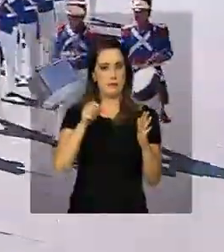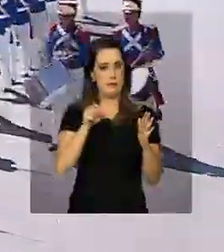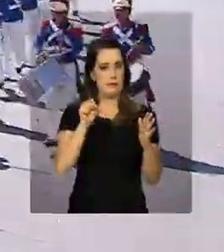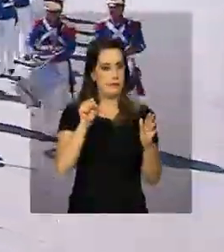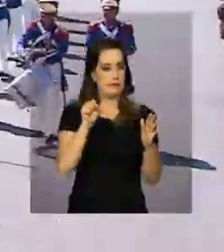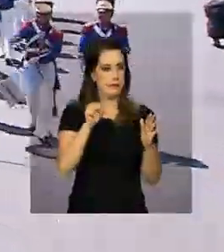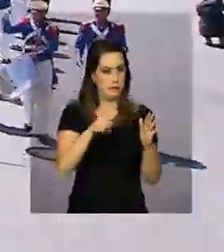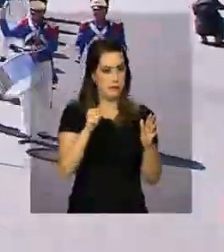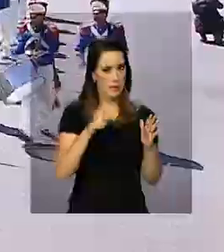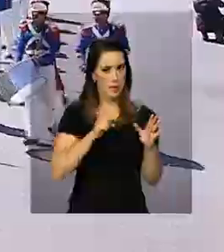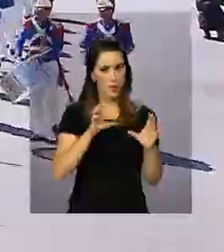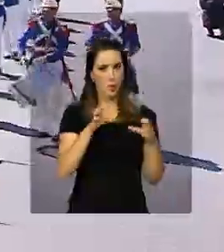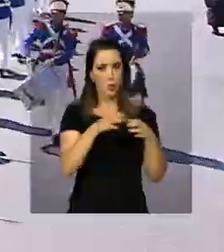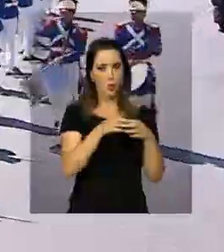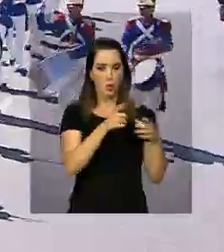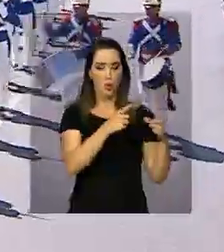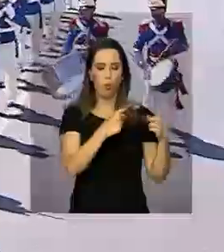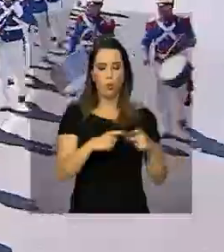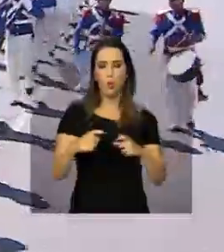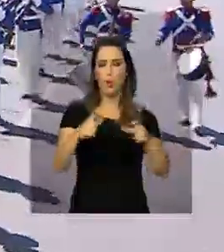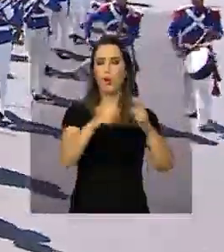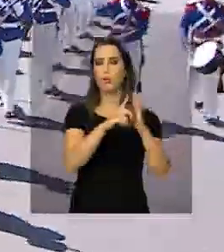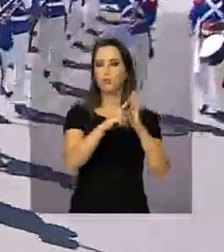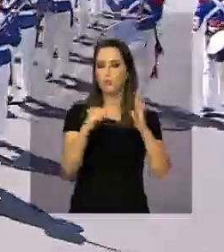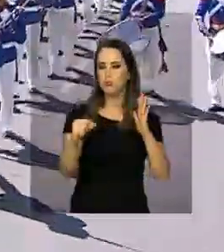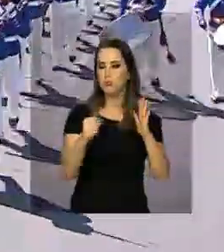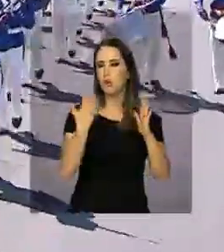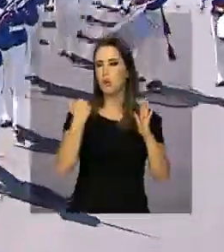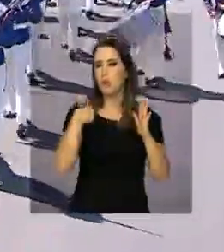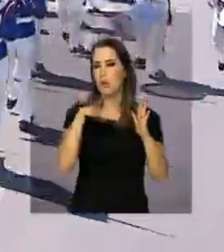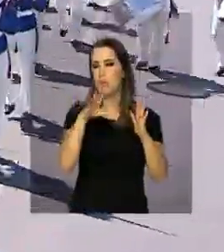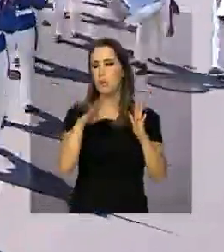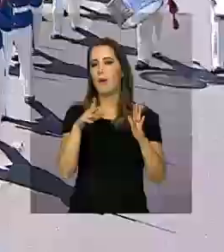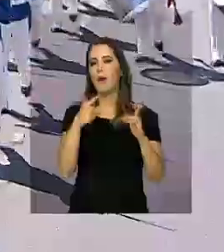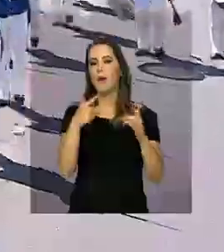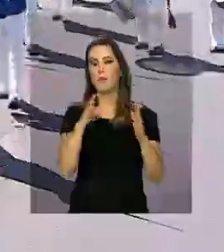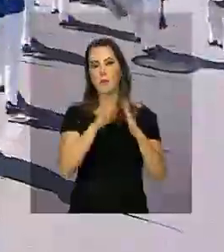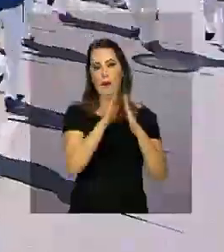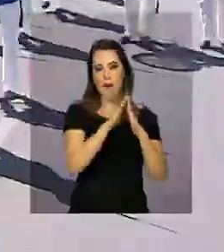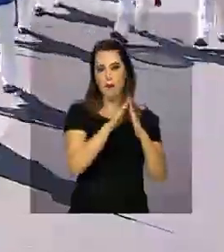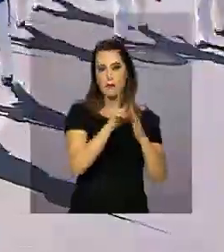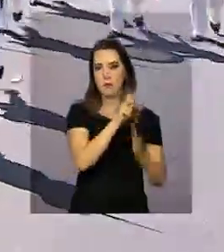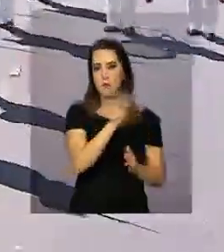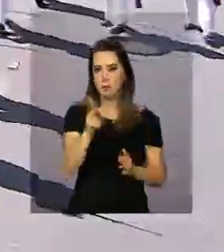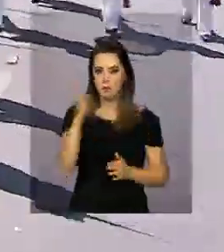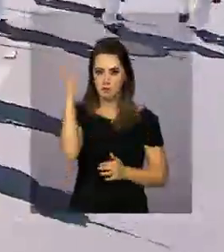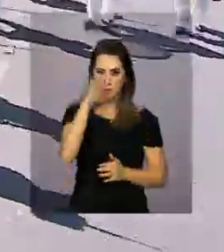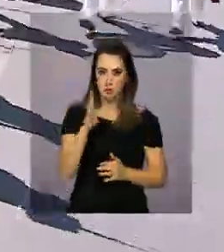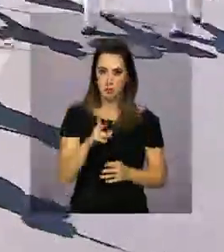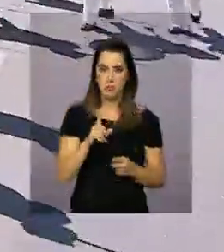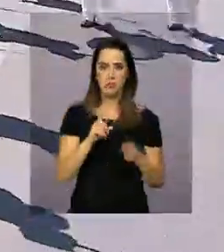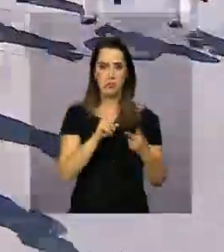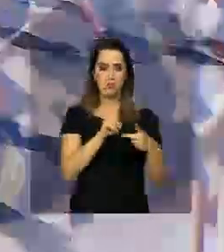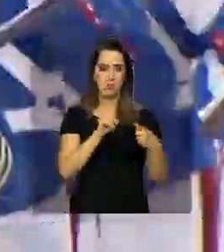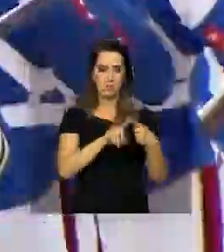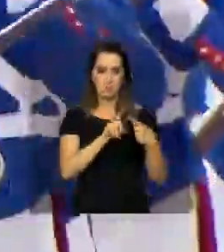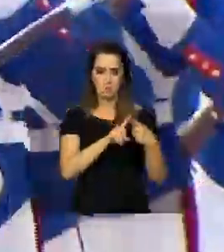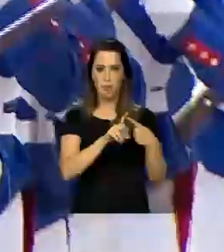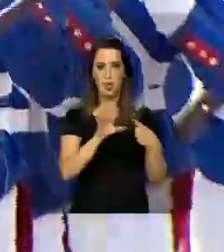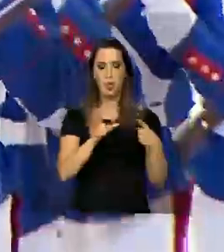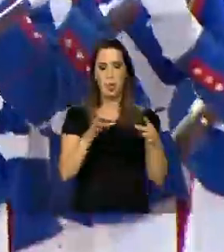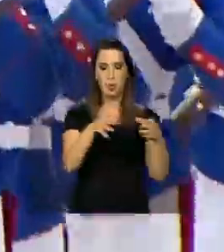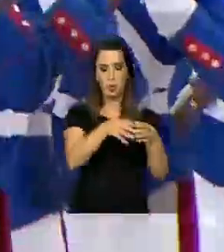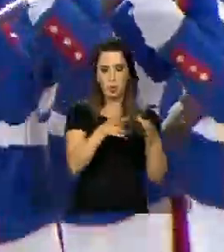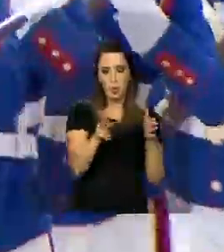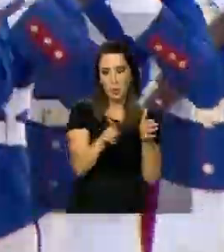Guarda dos Palácios, dos Palácios, mais da Granja do Toro, nós temos o batalhão da Guarda Presidencial